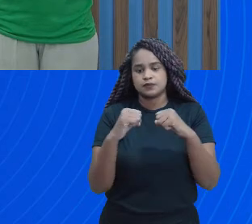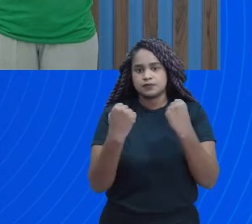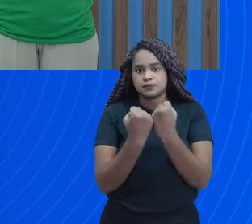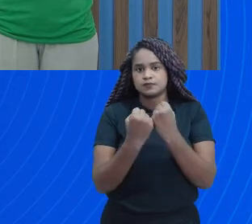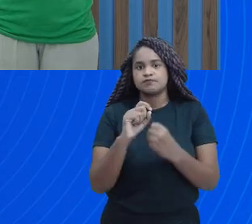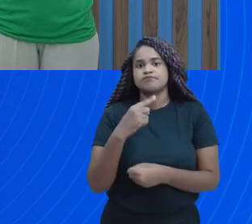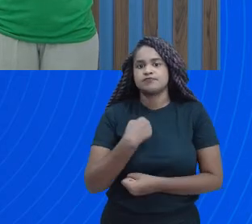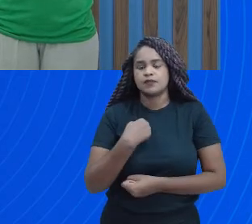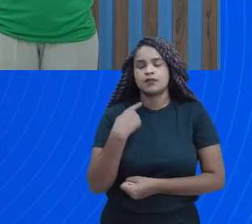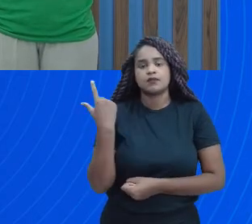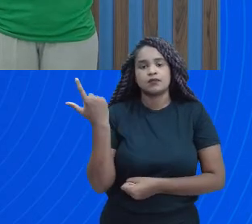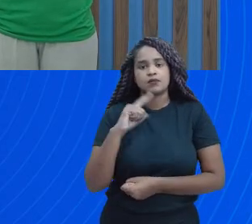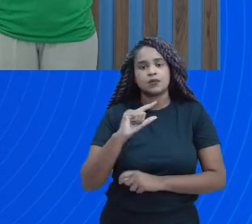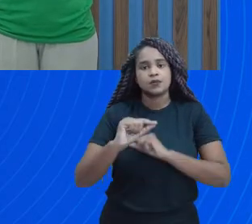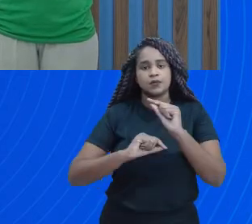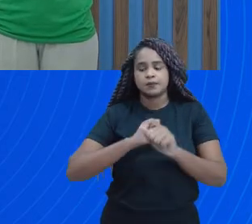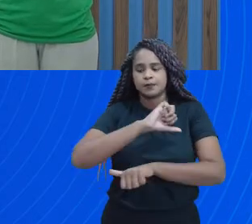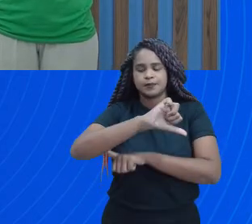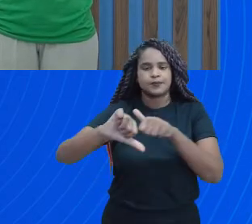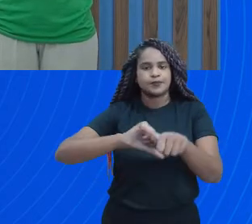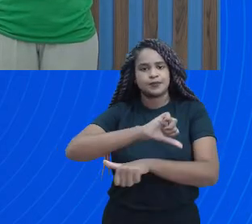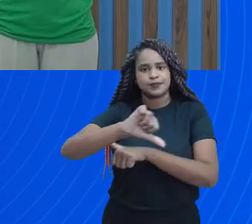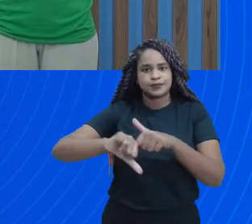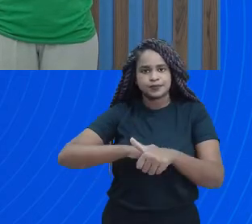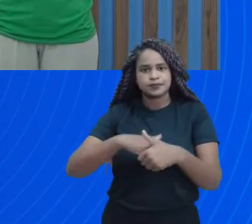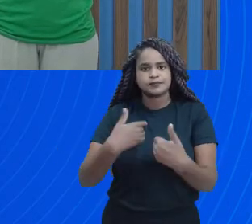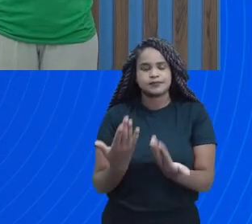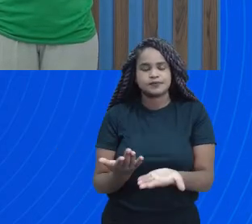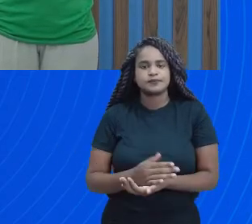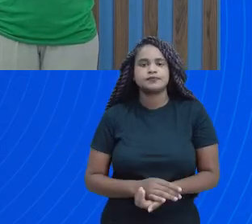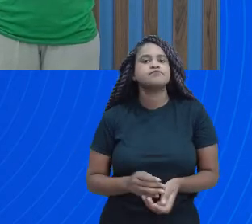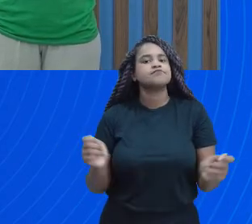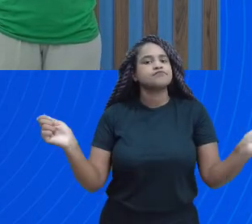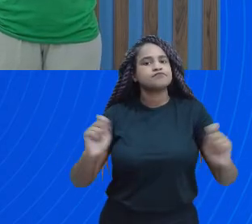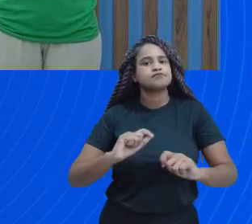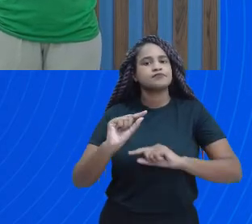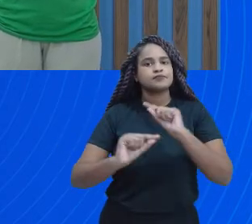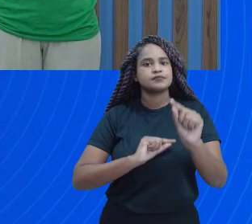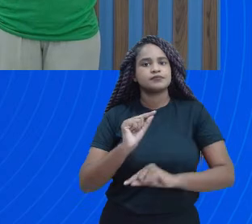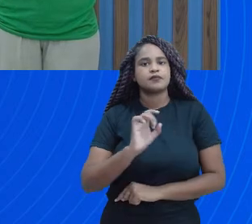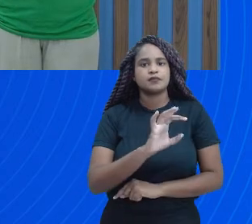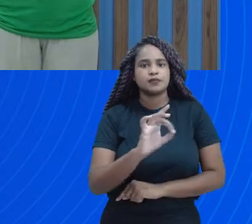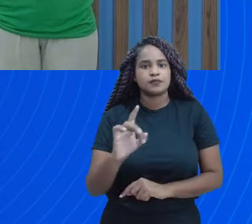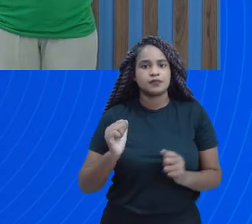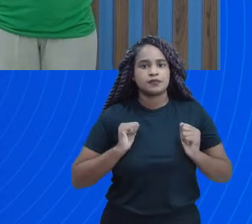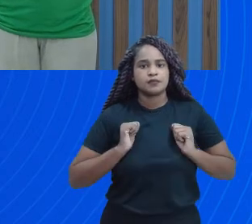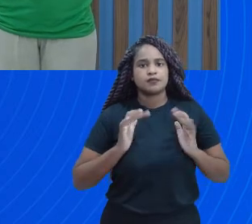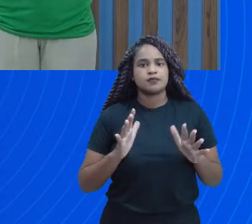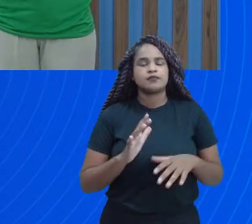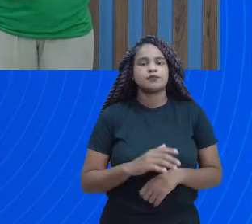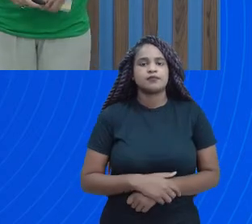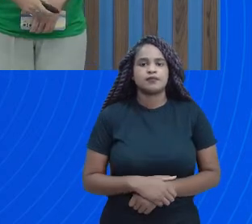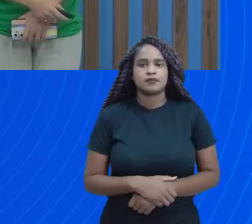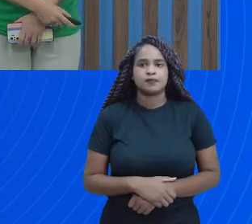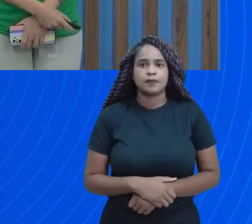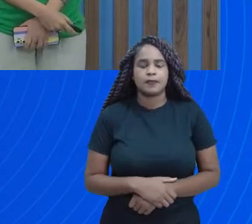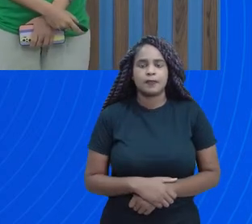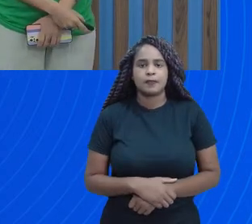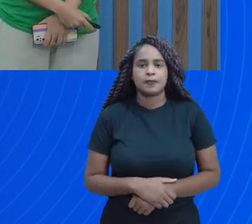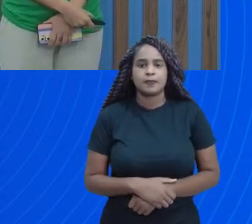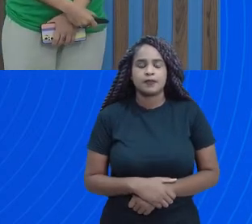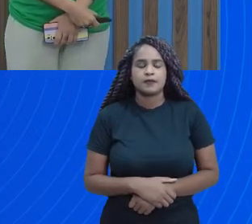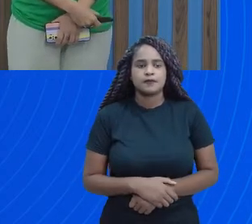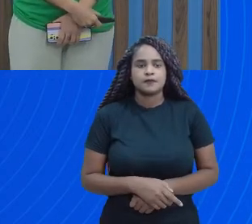também somos agentes transformadores, né? Então, a gente pode fazer a nossa parte, certo? Vanessa, quando você